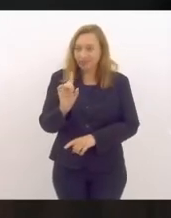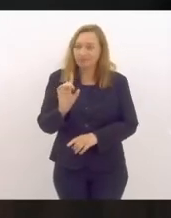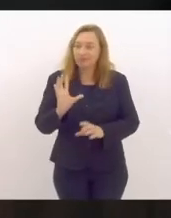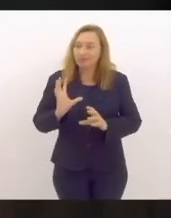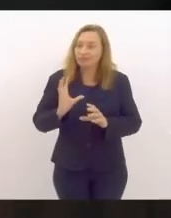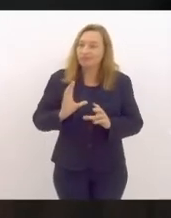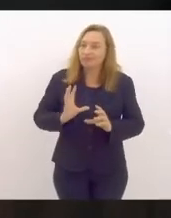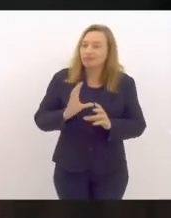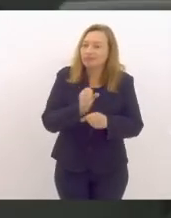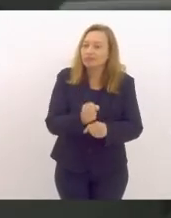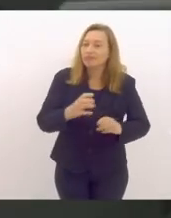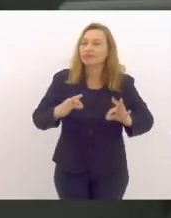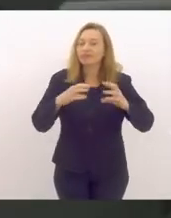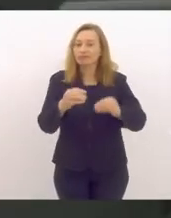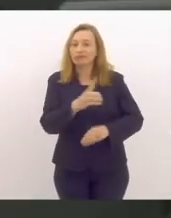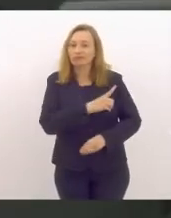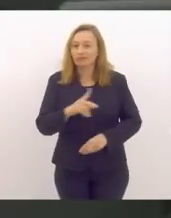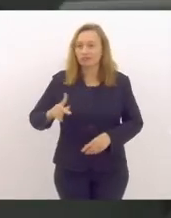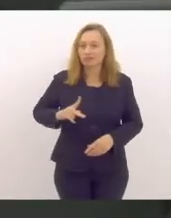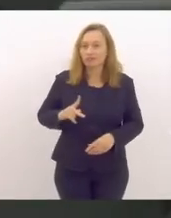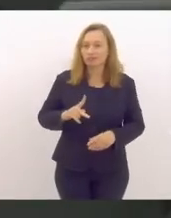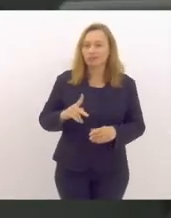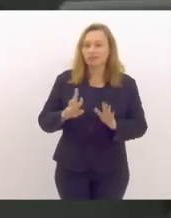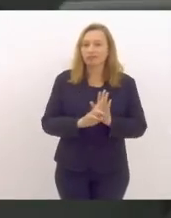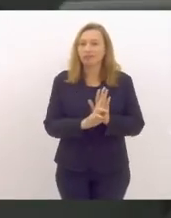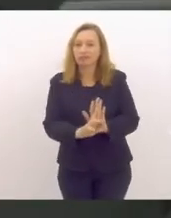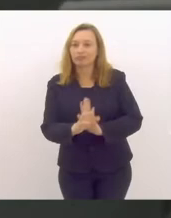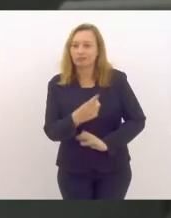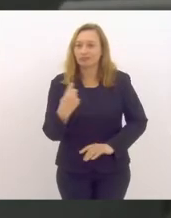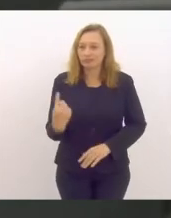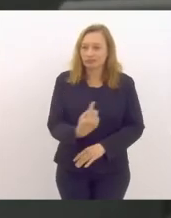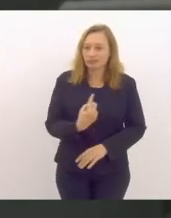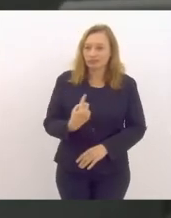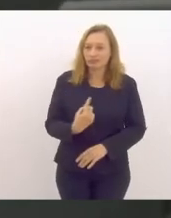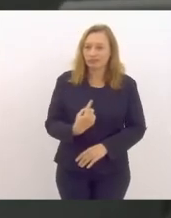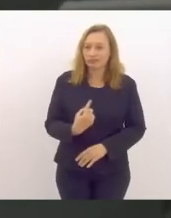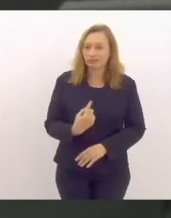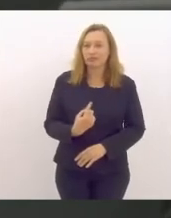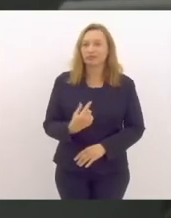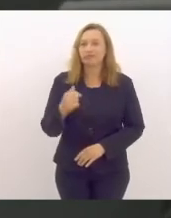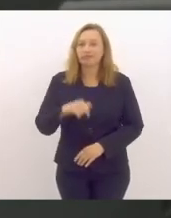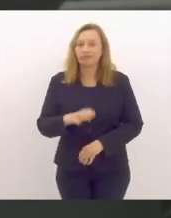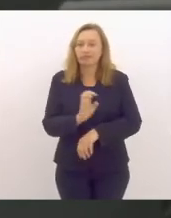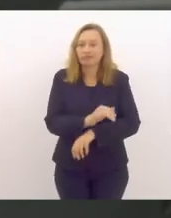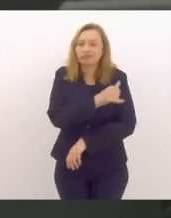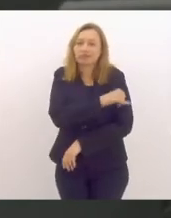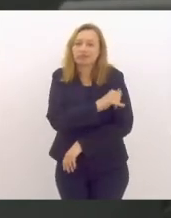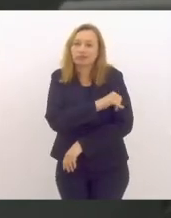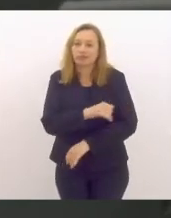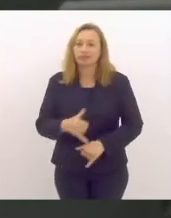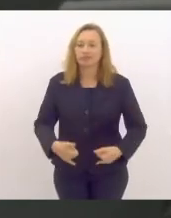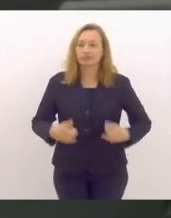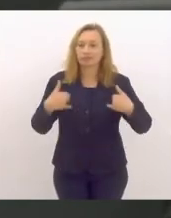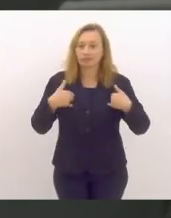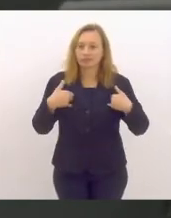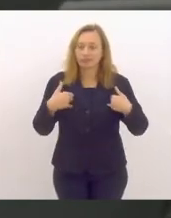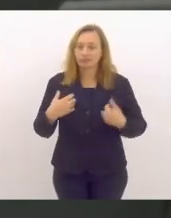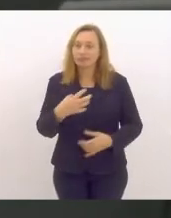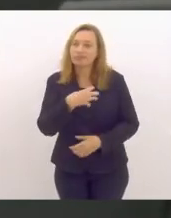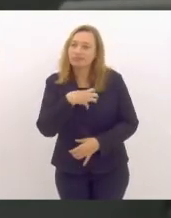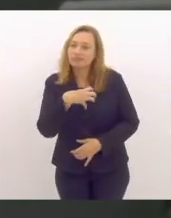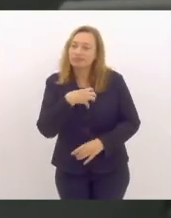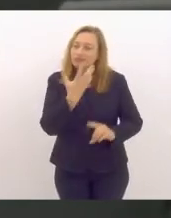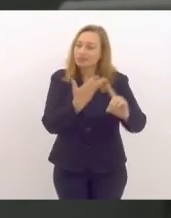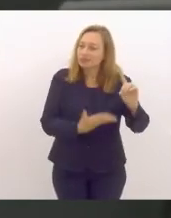que a Defensoria representa, que o senhor representa, é, para nós aqui no Estado de Janeiro. Para nós é uma honra. Quem se sente